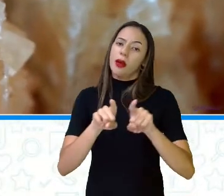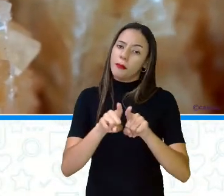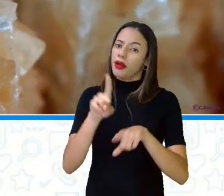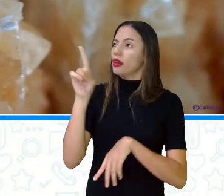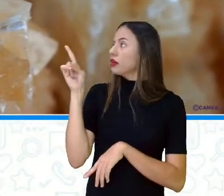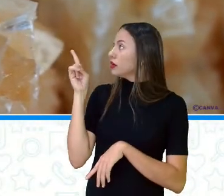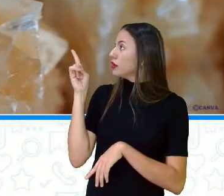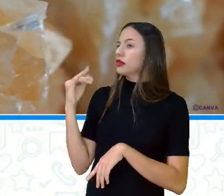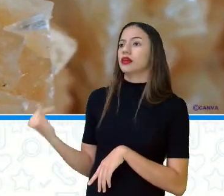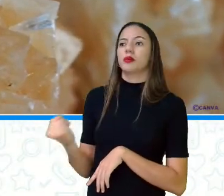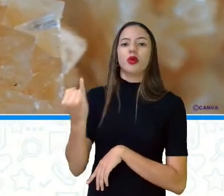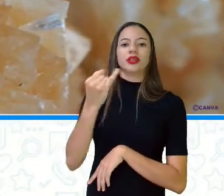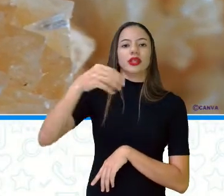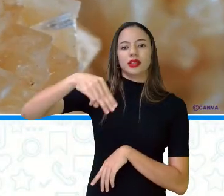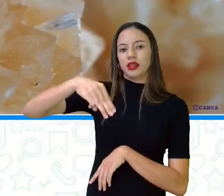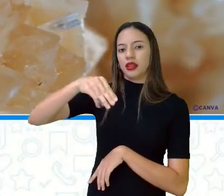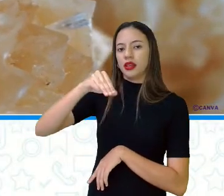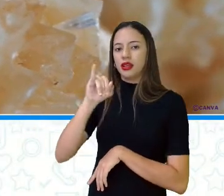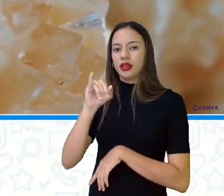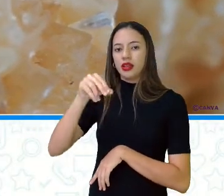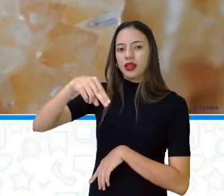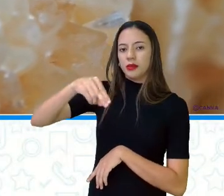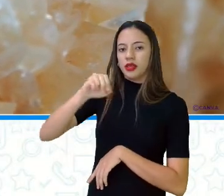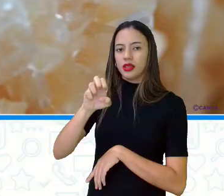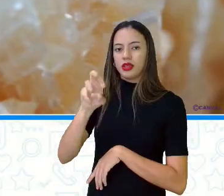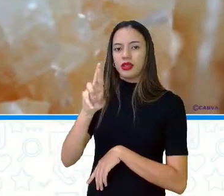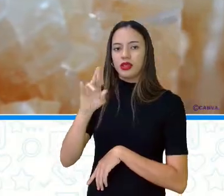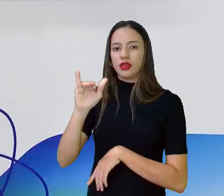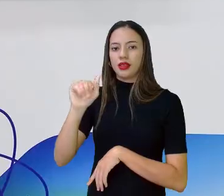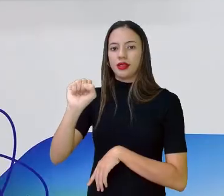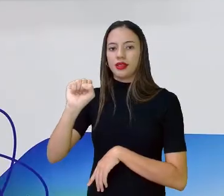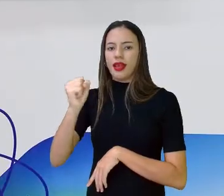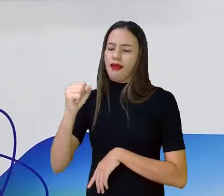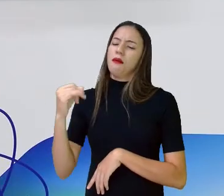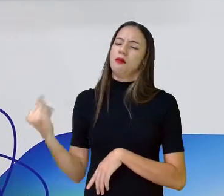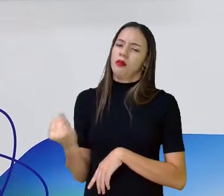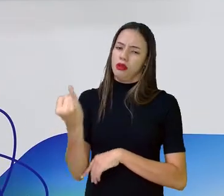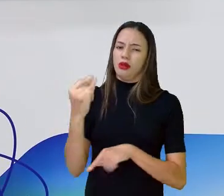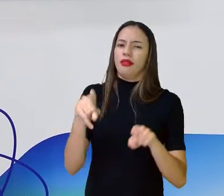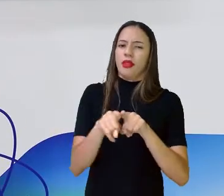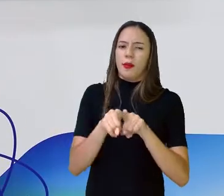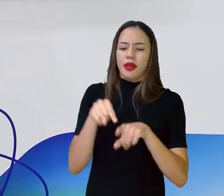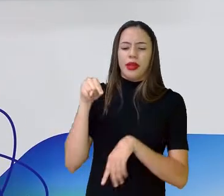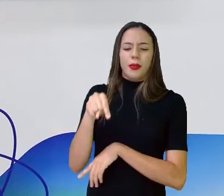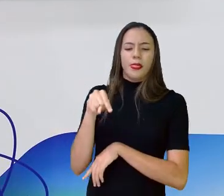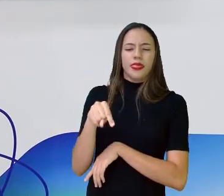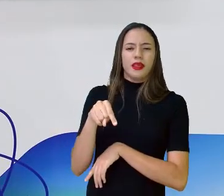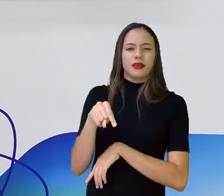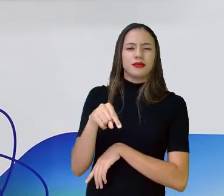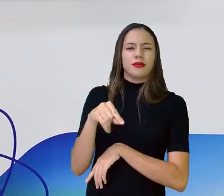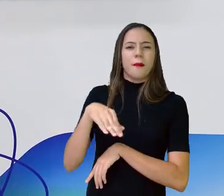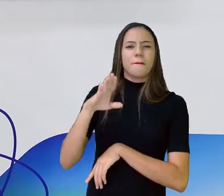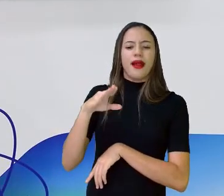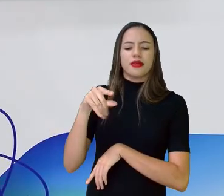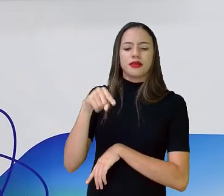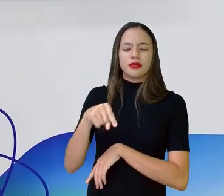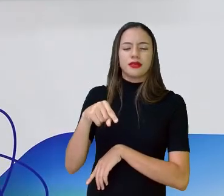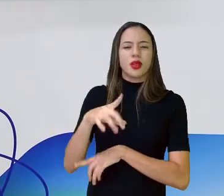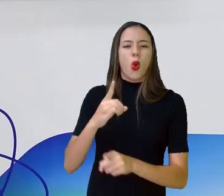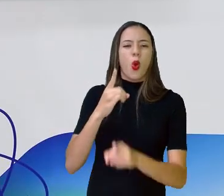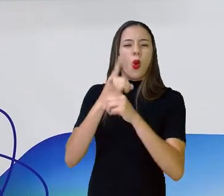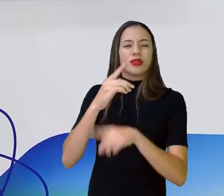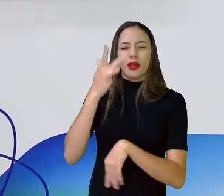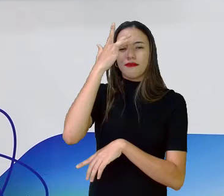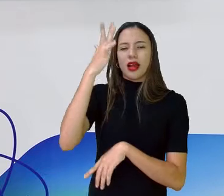fazer parte, muitas vezes, que se mostram ali na natureza como um formato mais conhecido como as rochas.